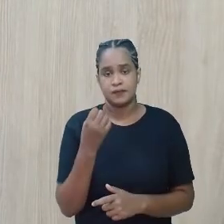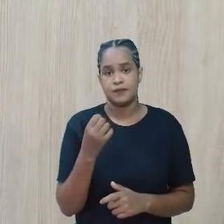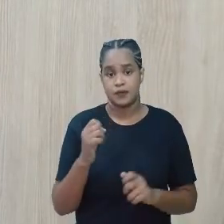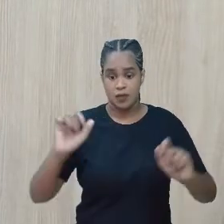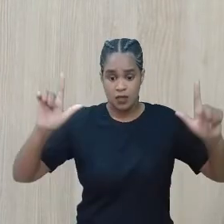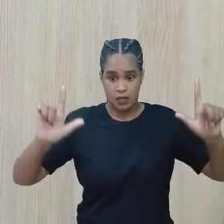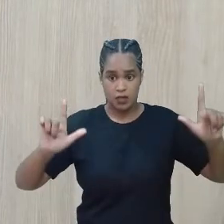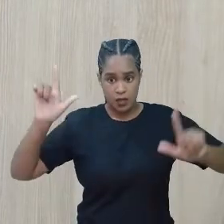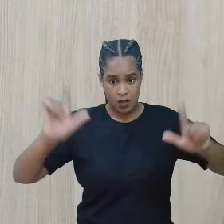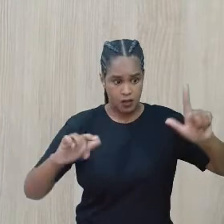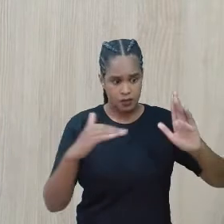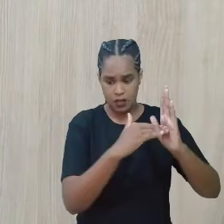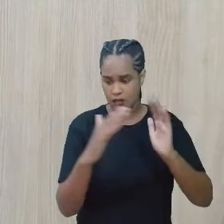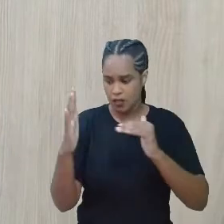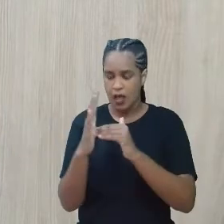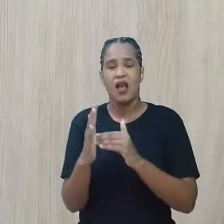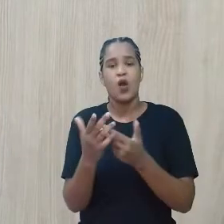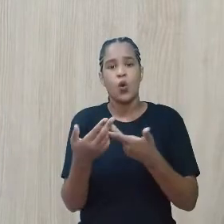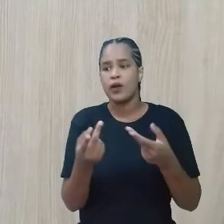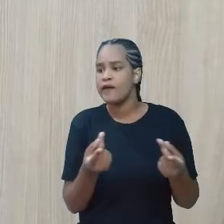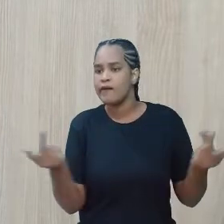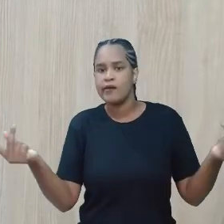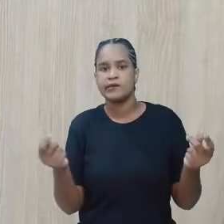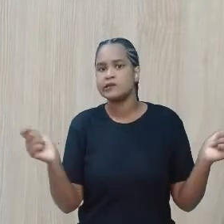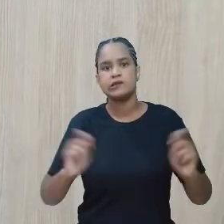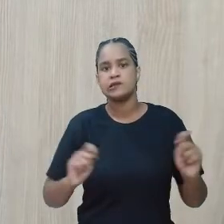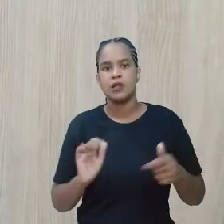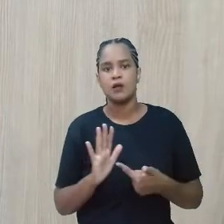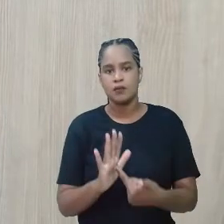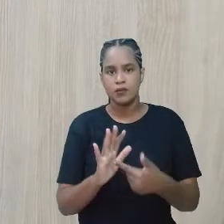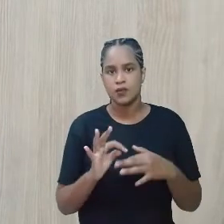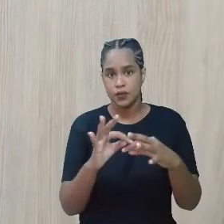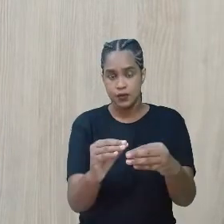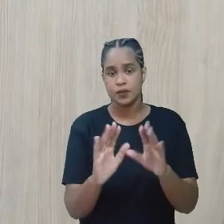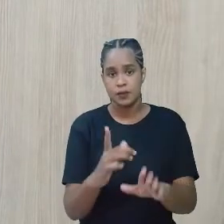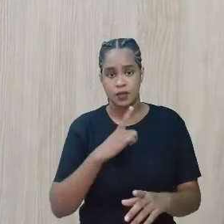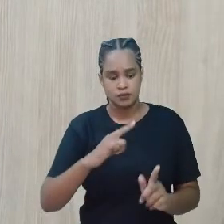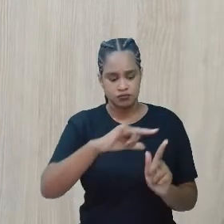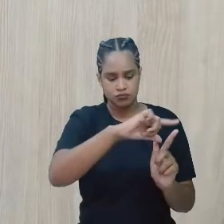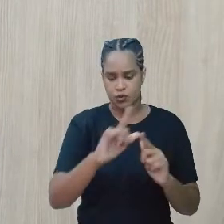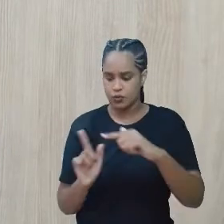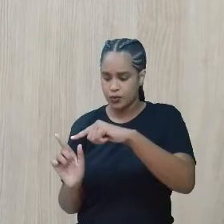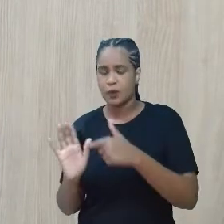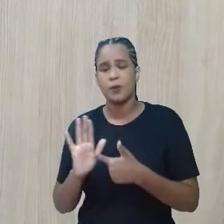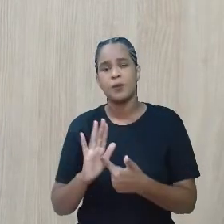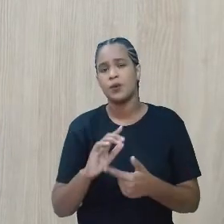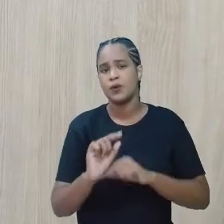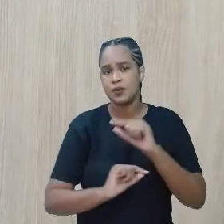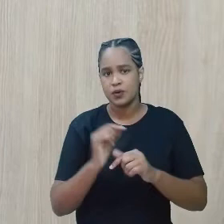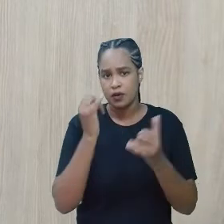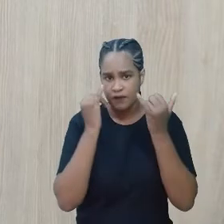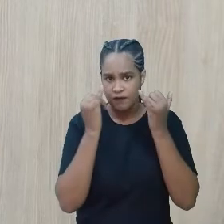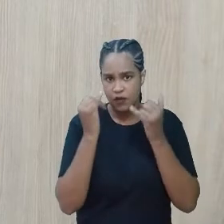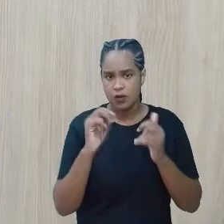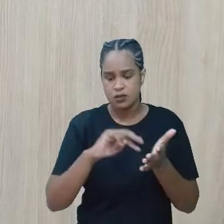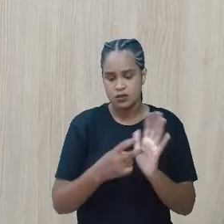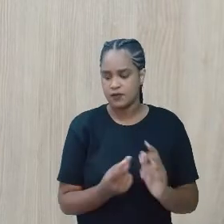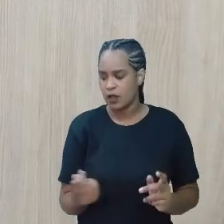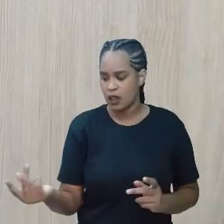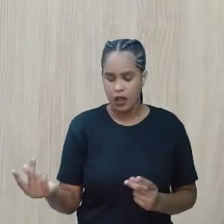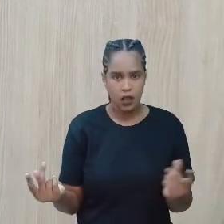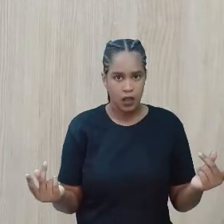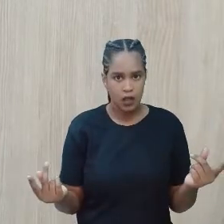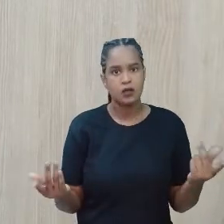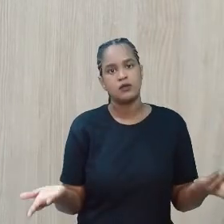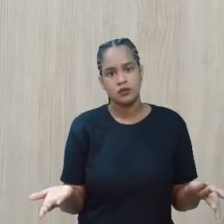como ele falou, que acaba, né? Mas a indicação das setinhas nas pontas vai trazer para a gente essa informação. Ao ponto que